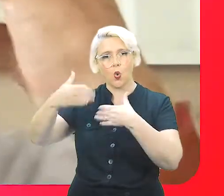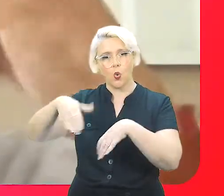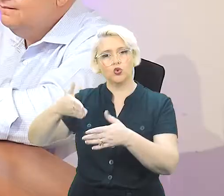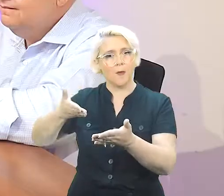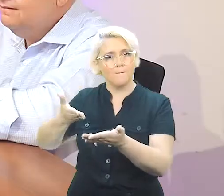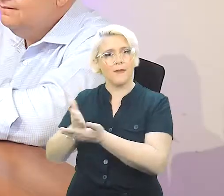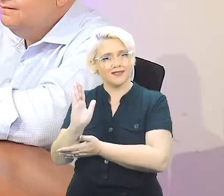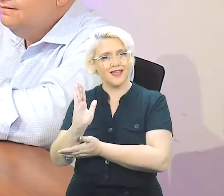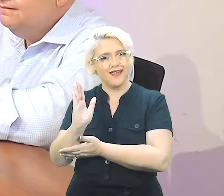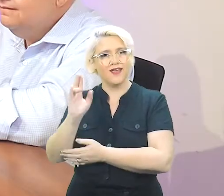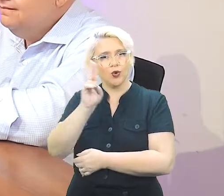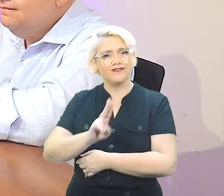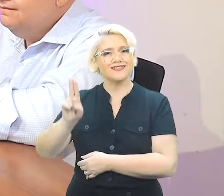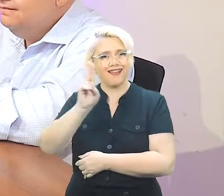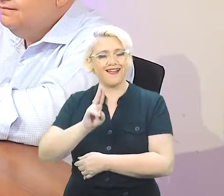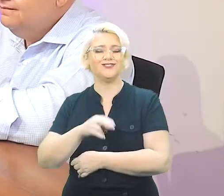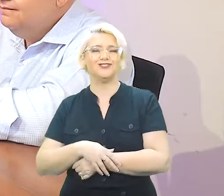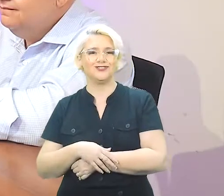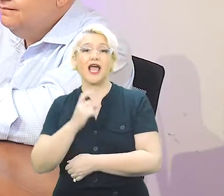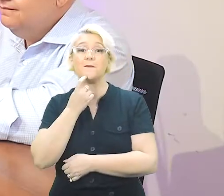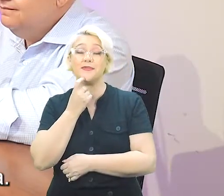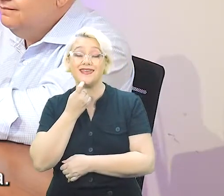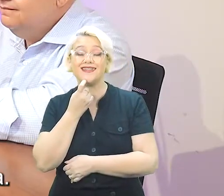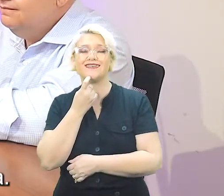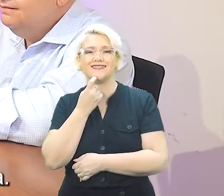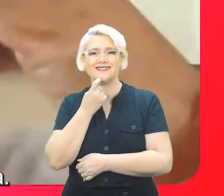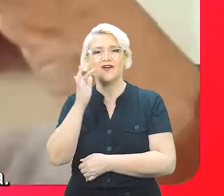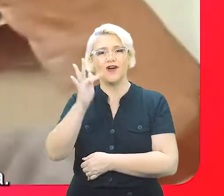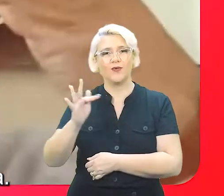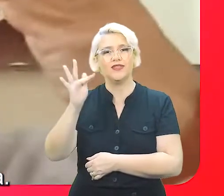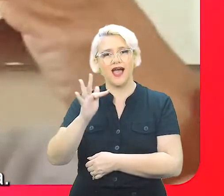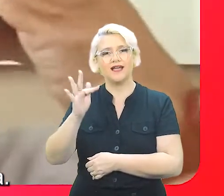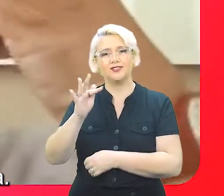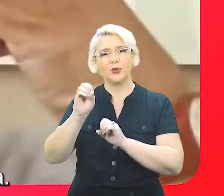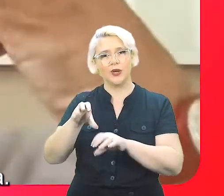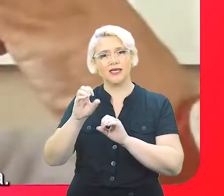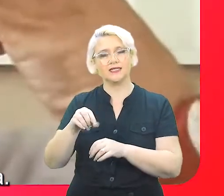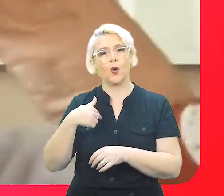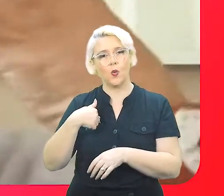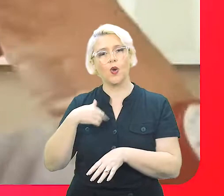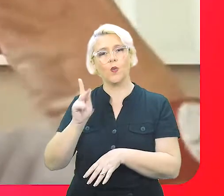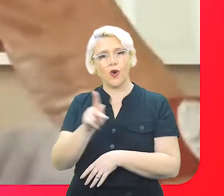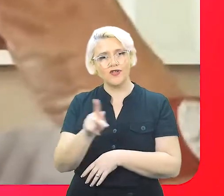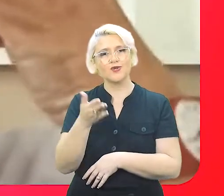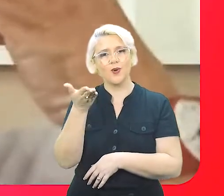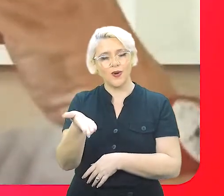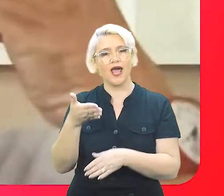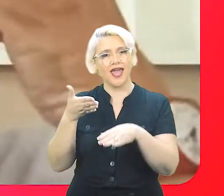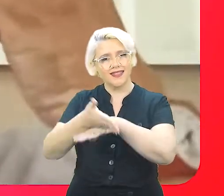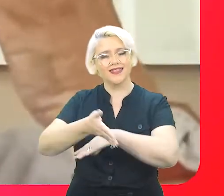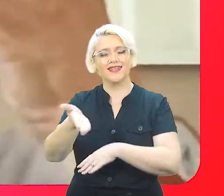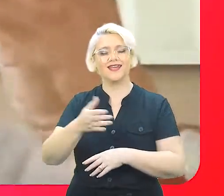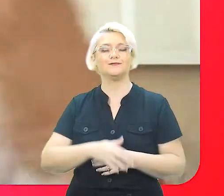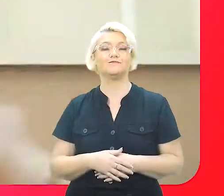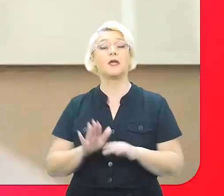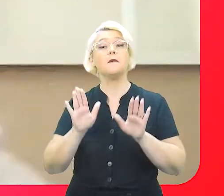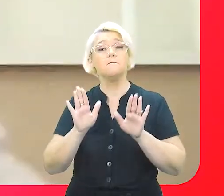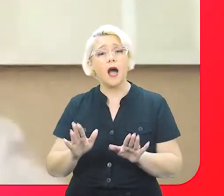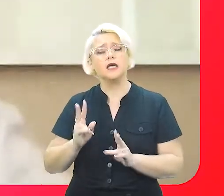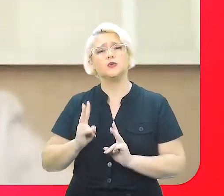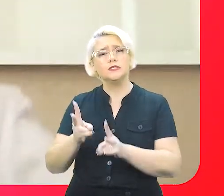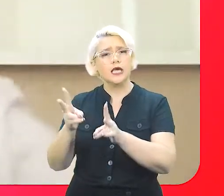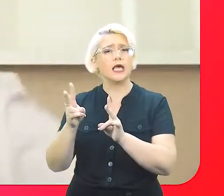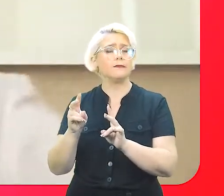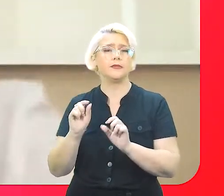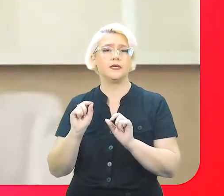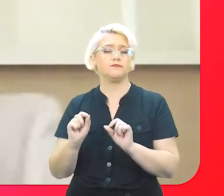concurso e fui para a Universidade de Campinas, para a Faculdade de Educação como professora. Sim. Mas eu